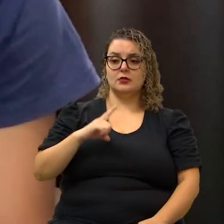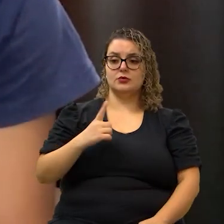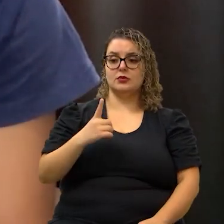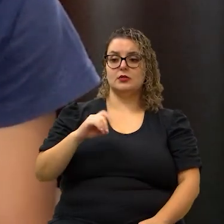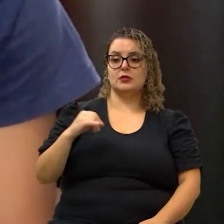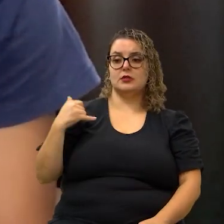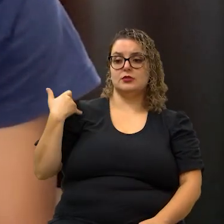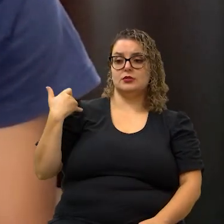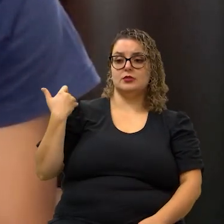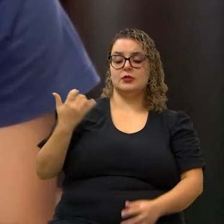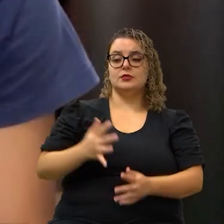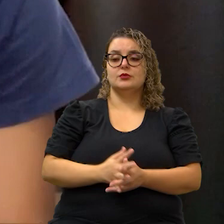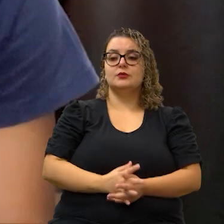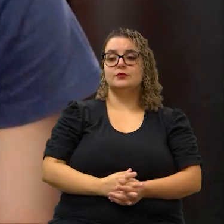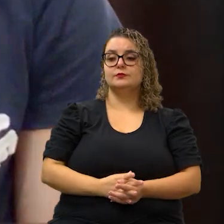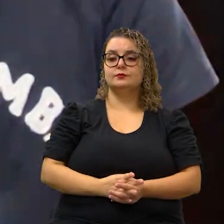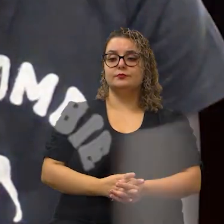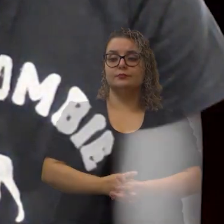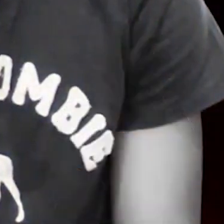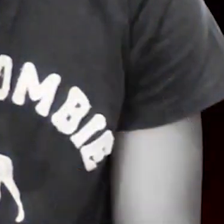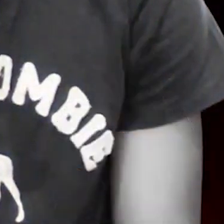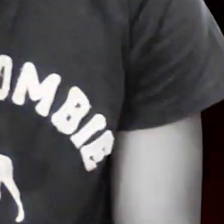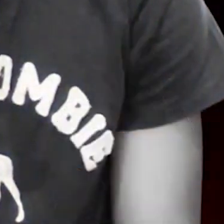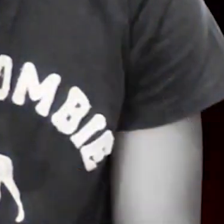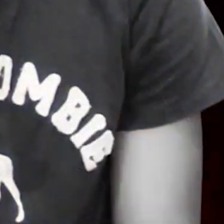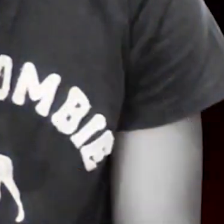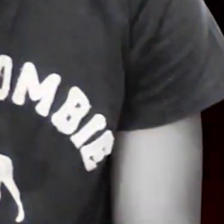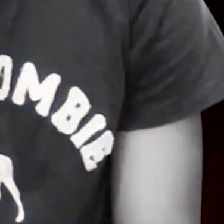aí quando eu tinha 10 anos.